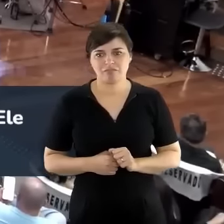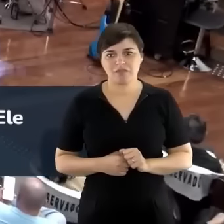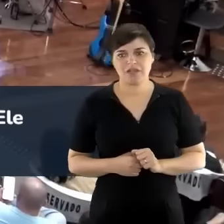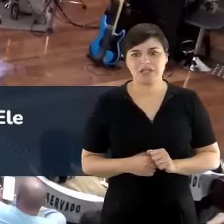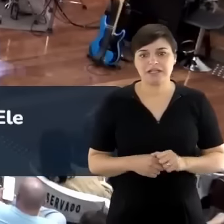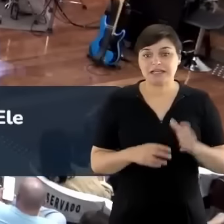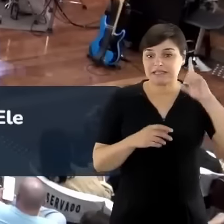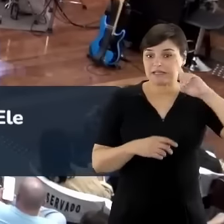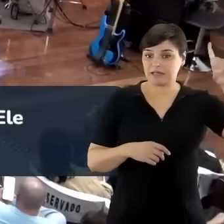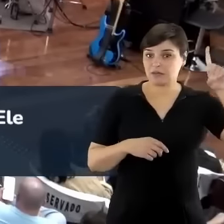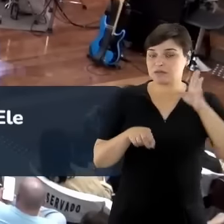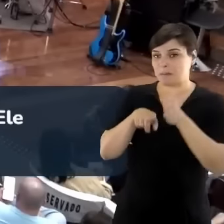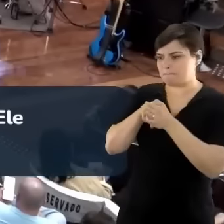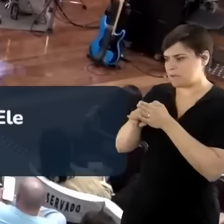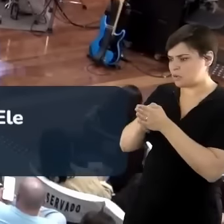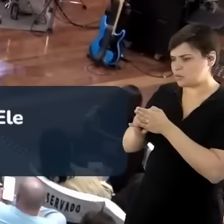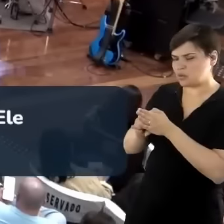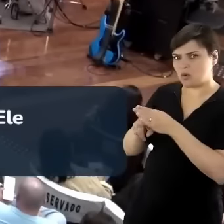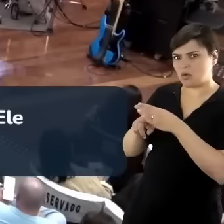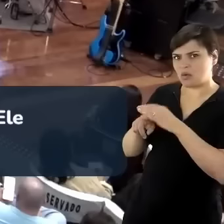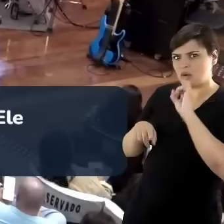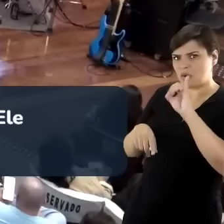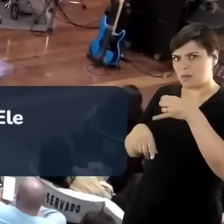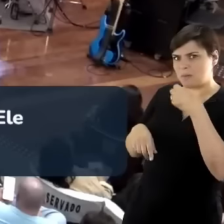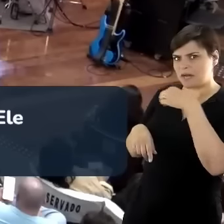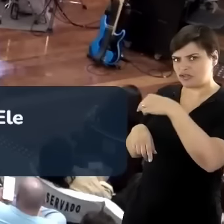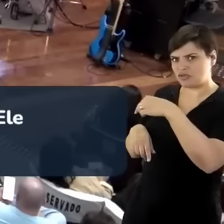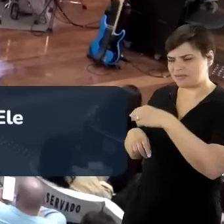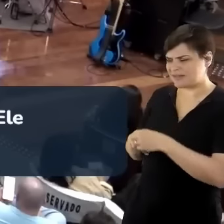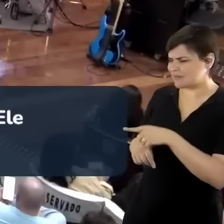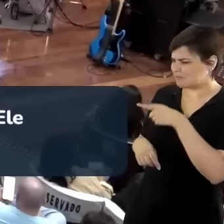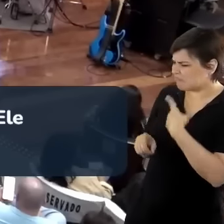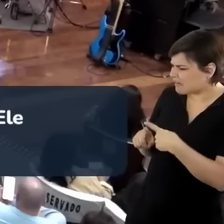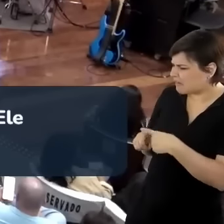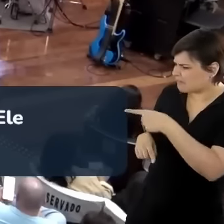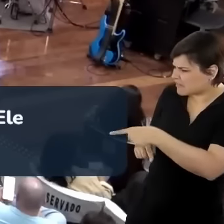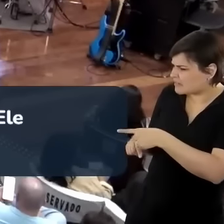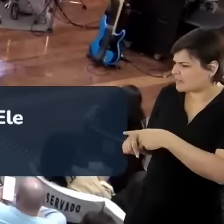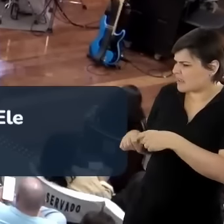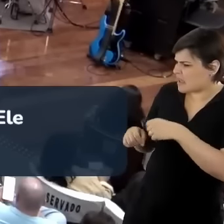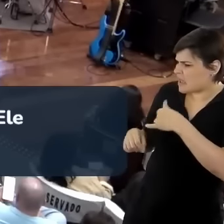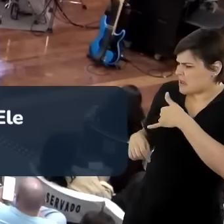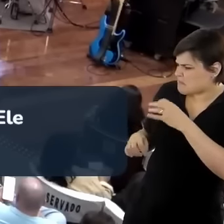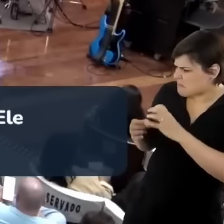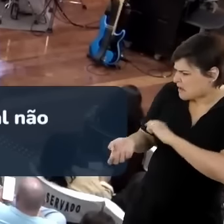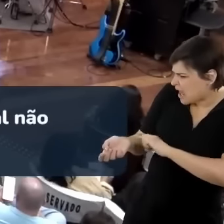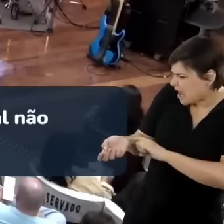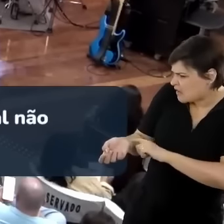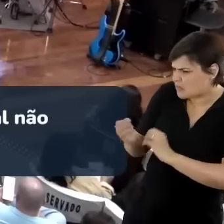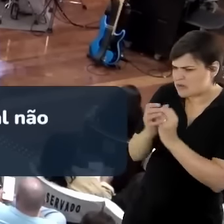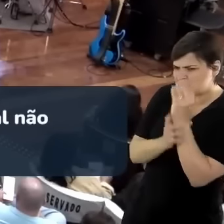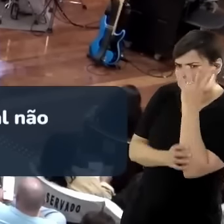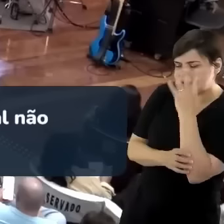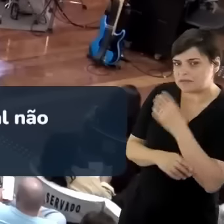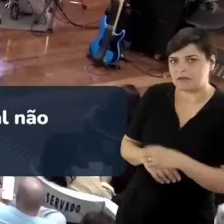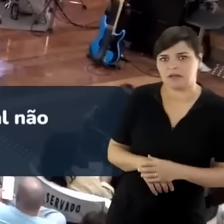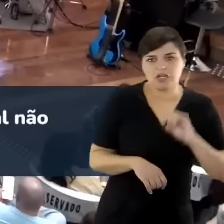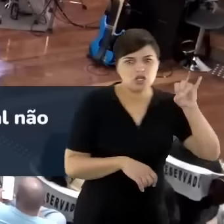Jonas é razoável essa tua Ira por causa da planta ele respondeu é razoável a minha Ira até a